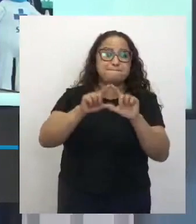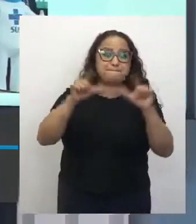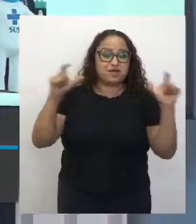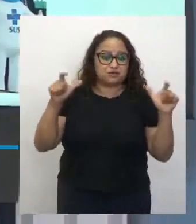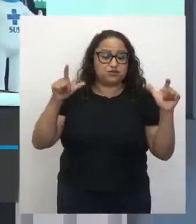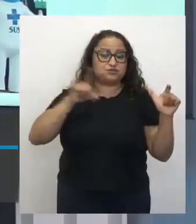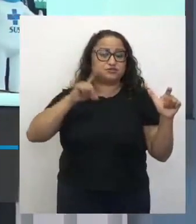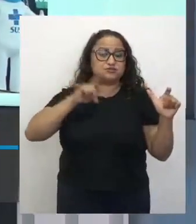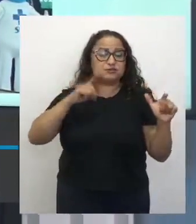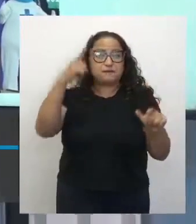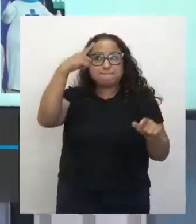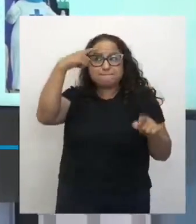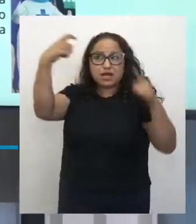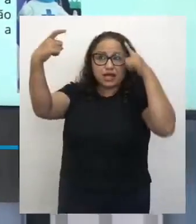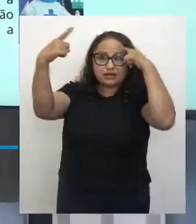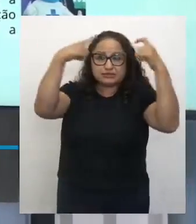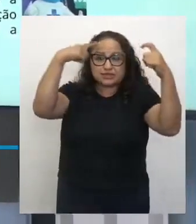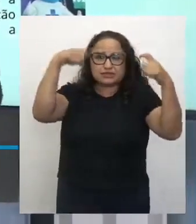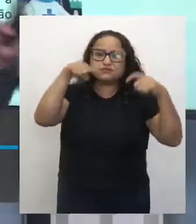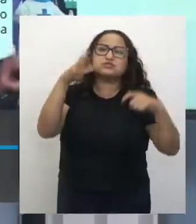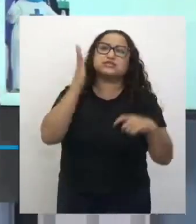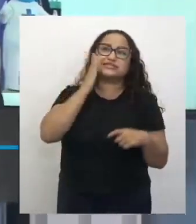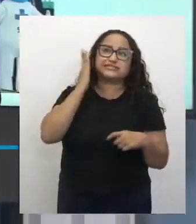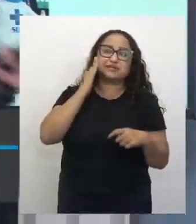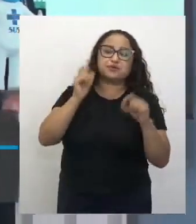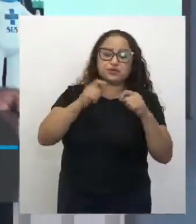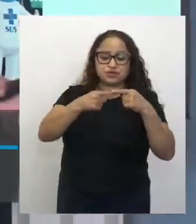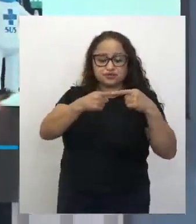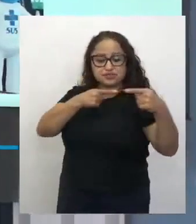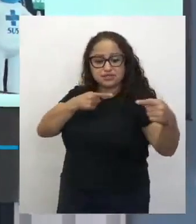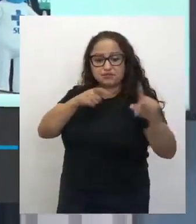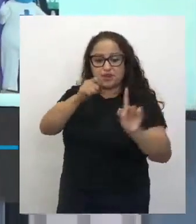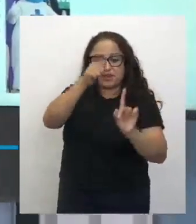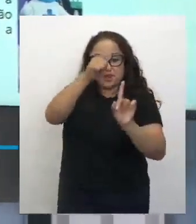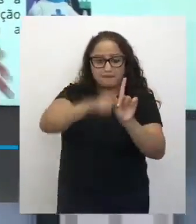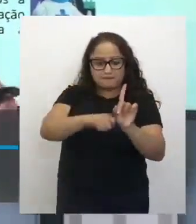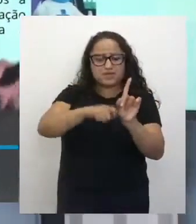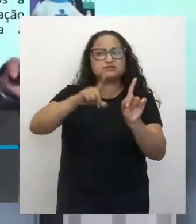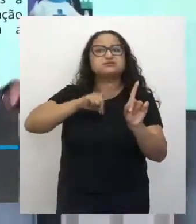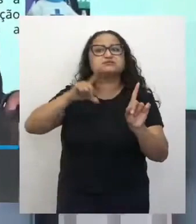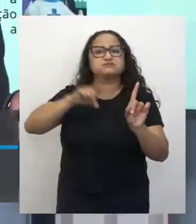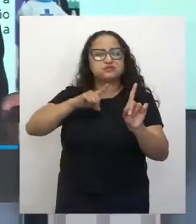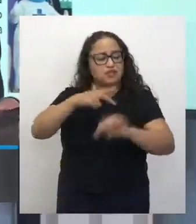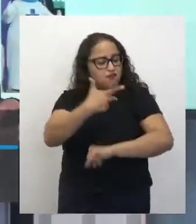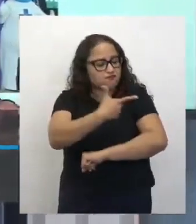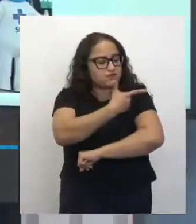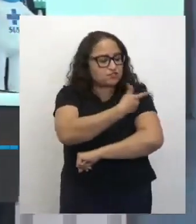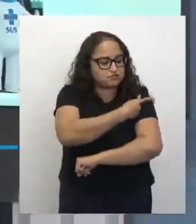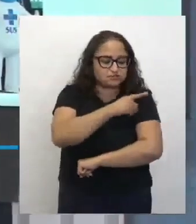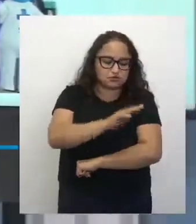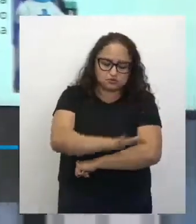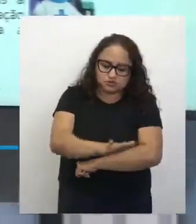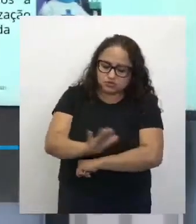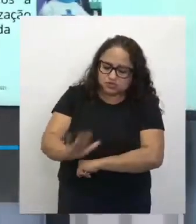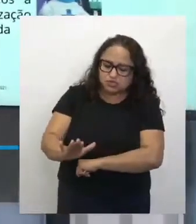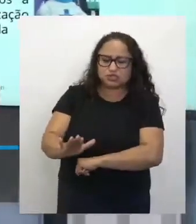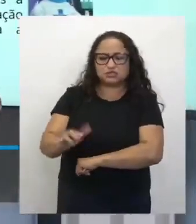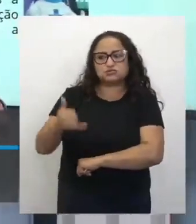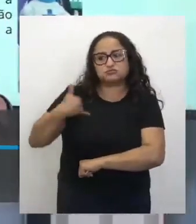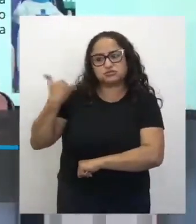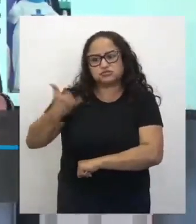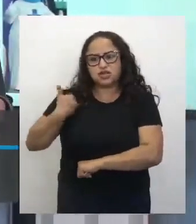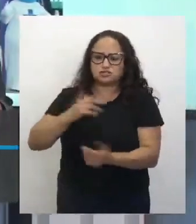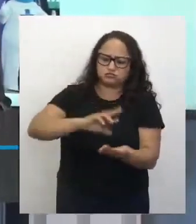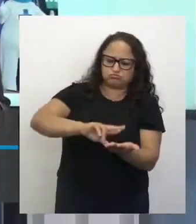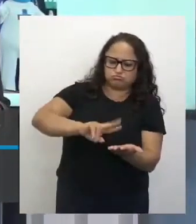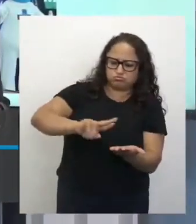ideia. Então você vai saber que naquela semana ou naquele mês vai ter vacinação para crianças de tanto a tantos anos. Porque